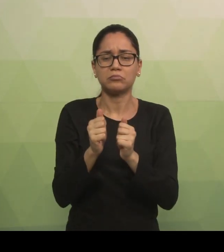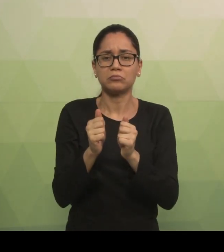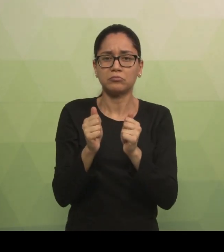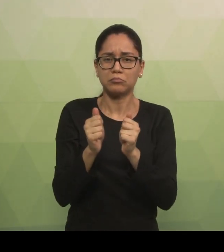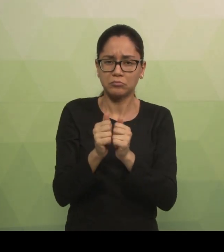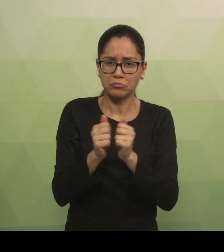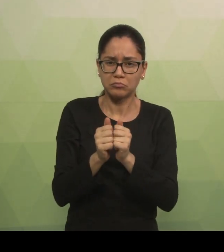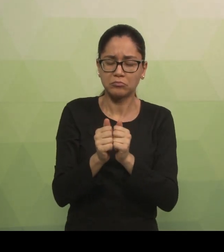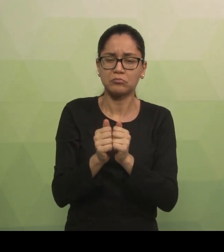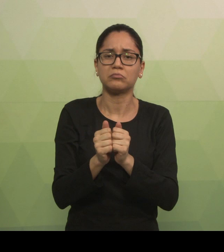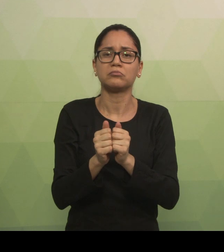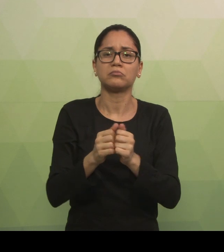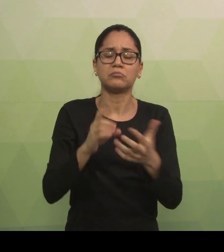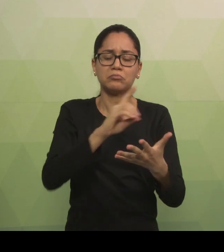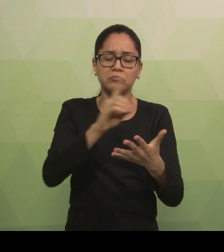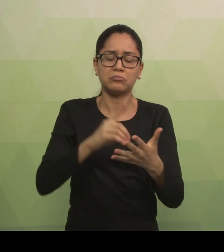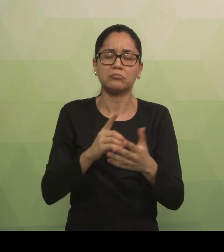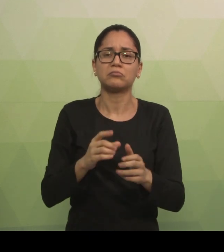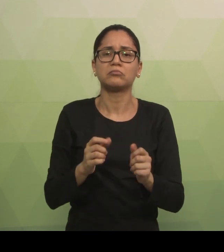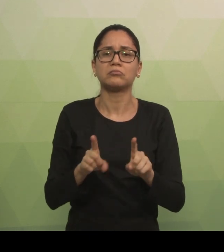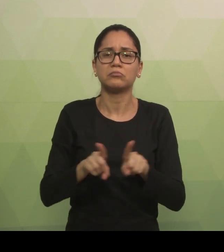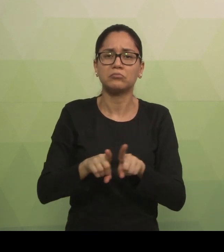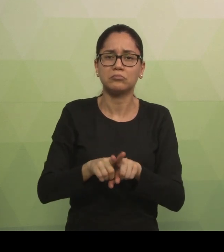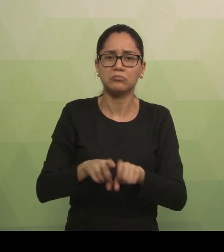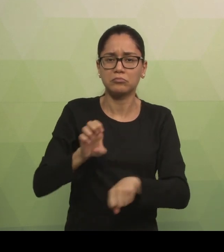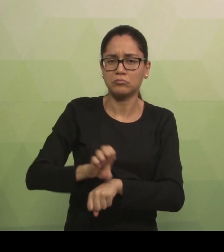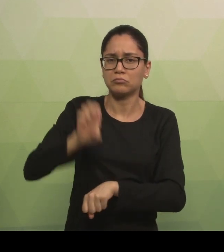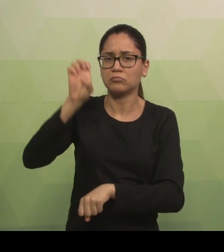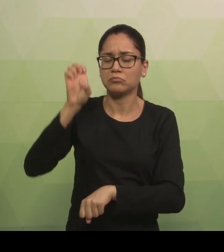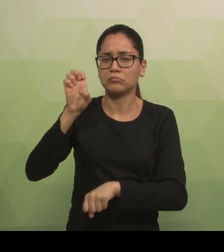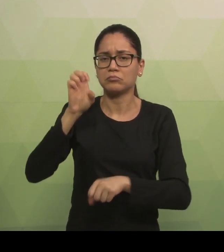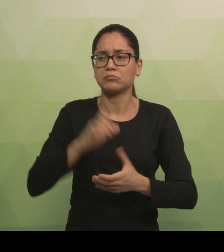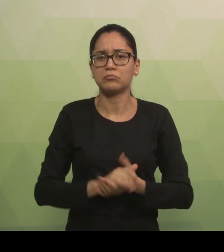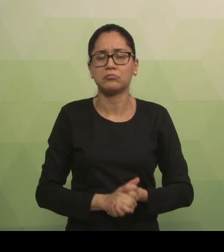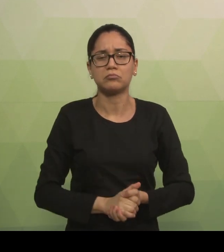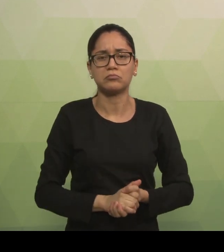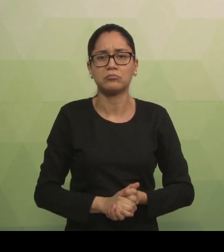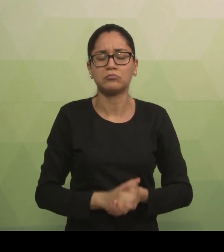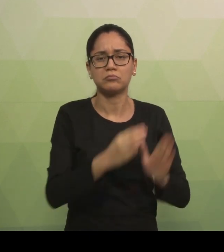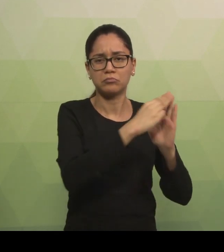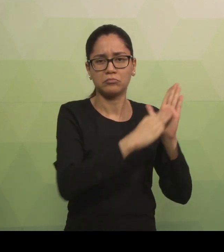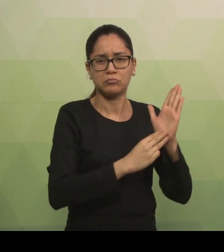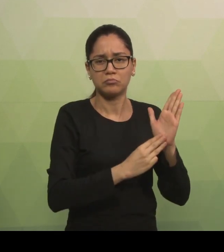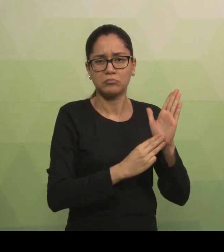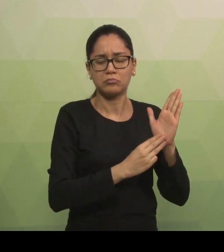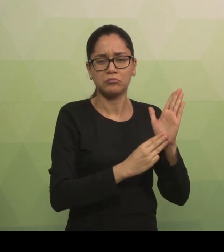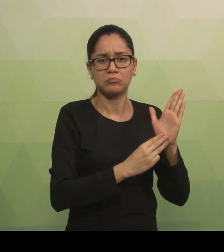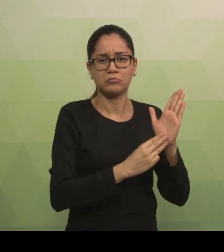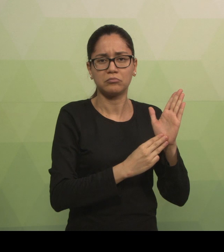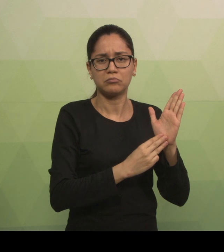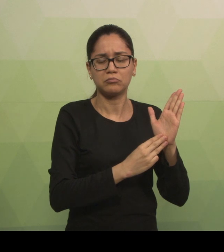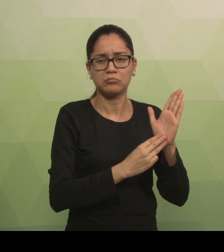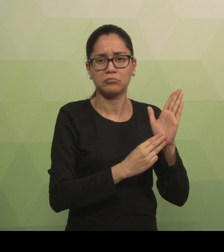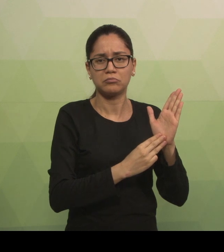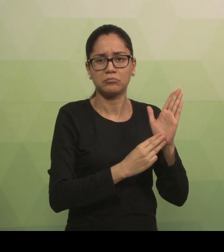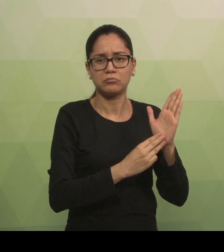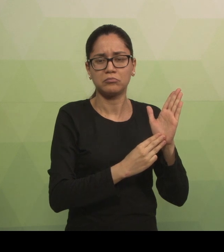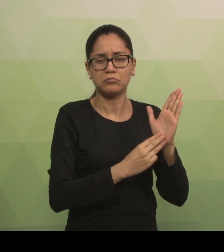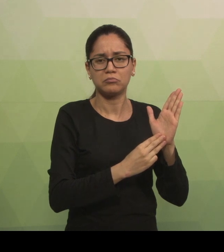princípio, tomaremos como rumo uma das metodologias mais utilizadas para design e avaliações de